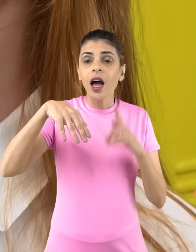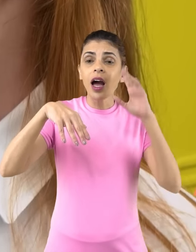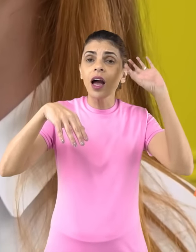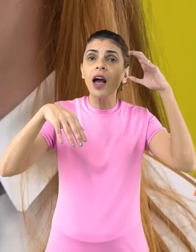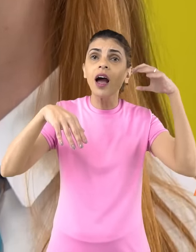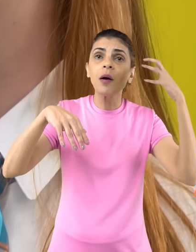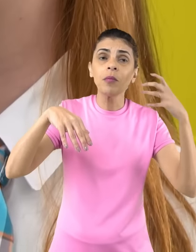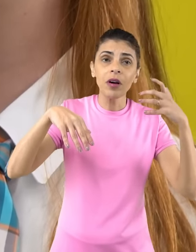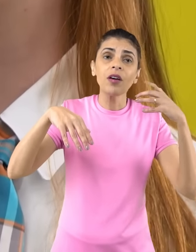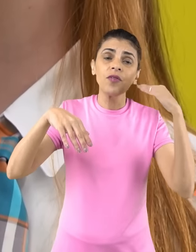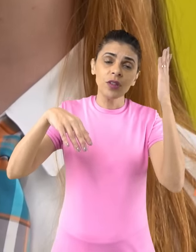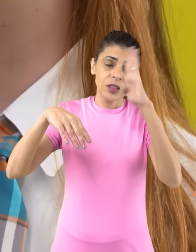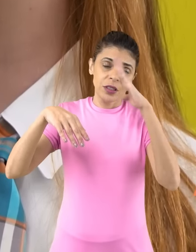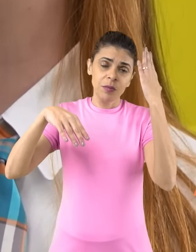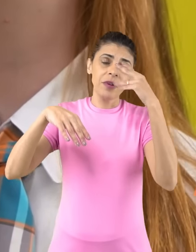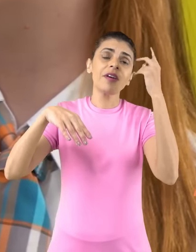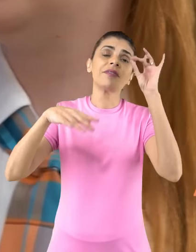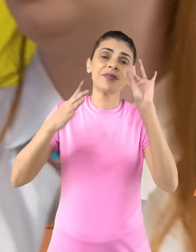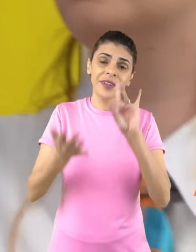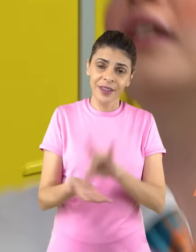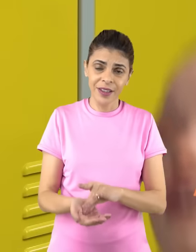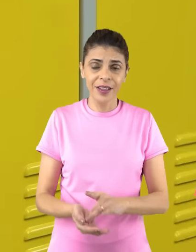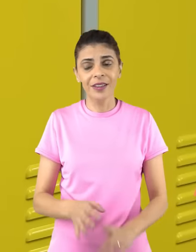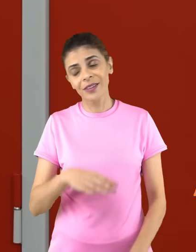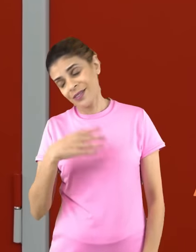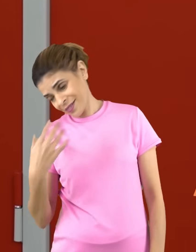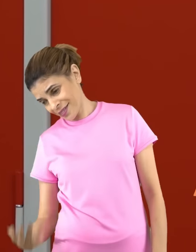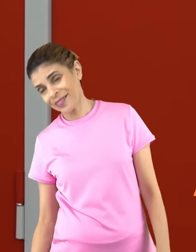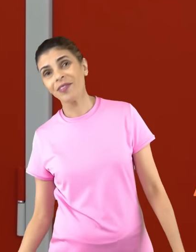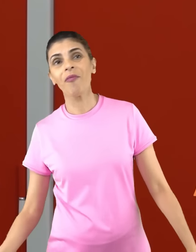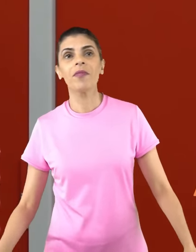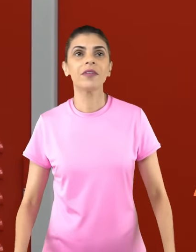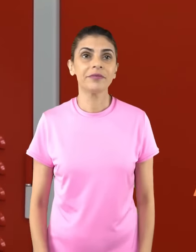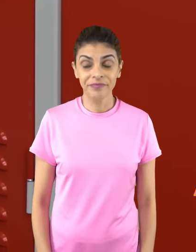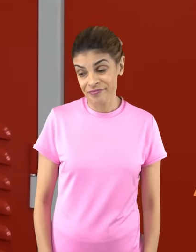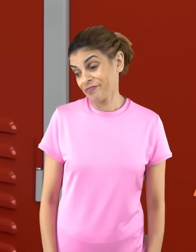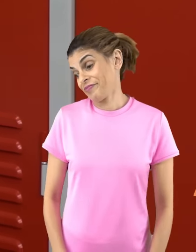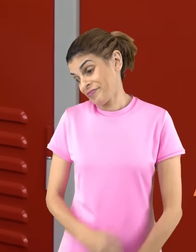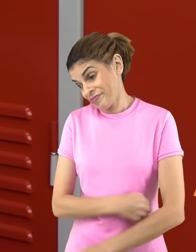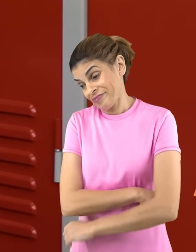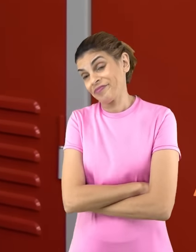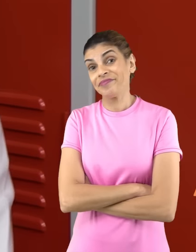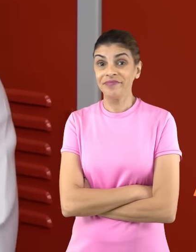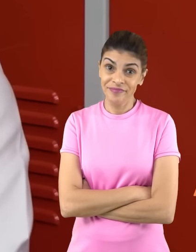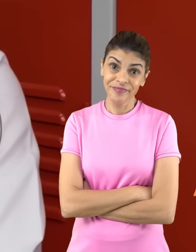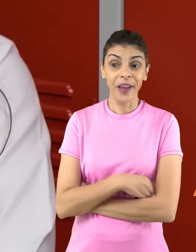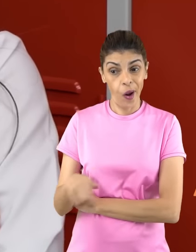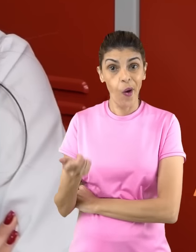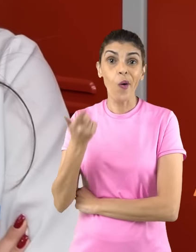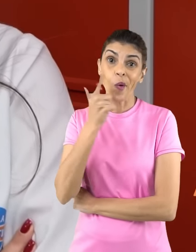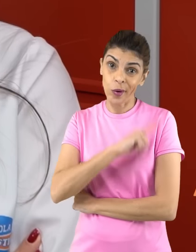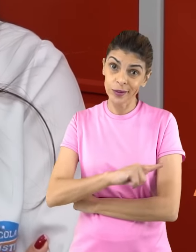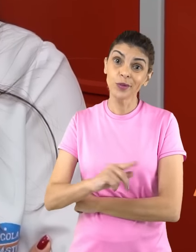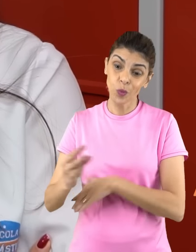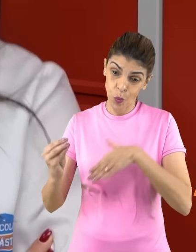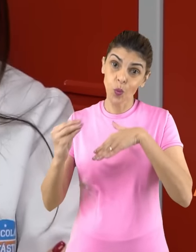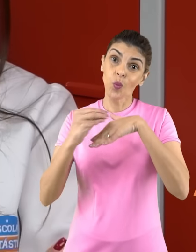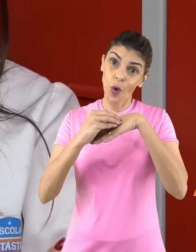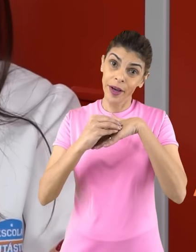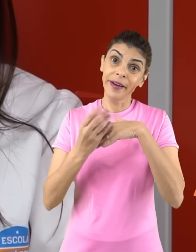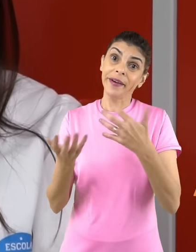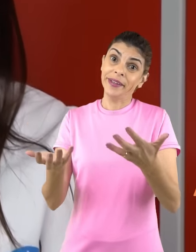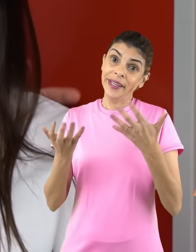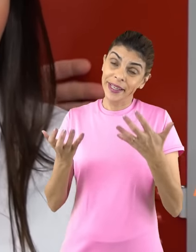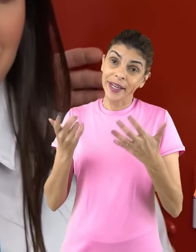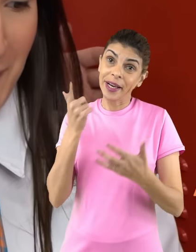Camila, eu acho que agora eu vou desmaiar de verdade É No final a Ana conseguiu o tão sonhado beijo